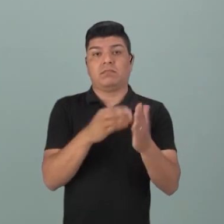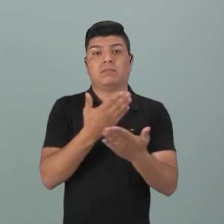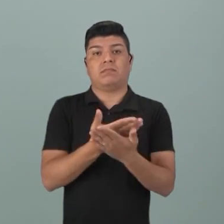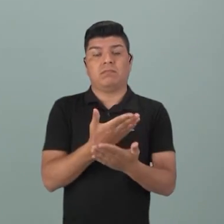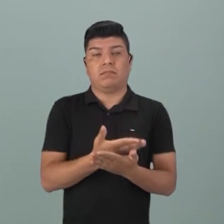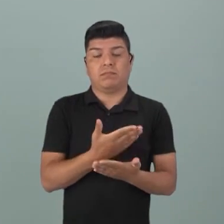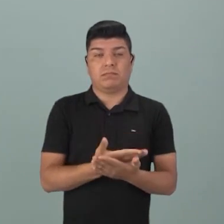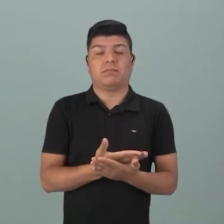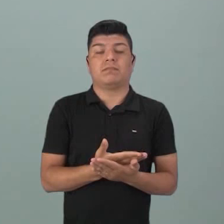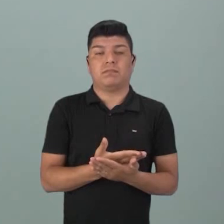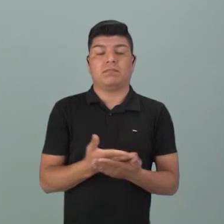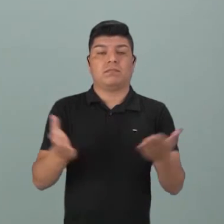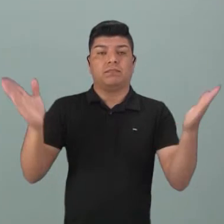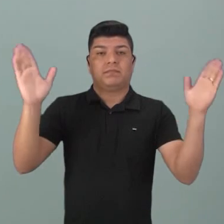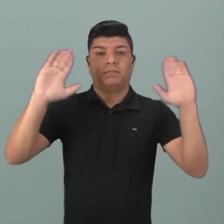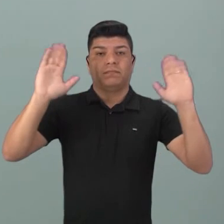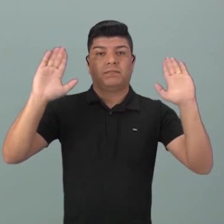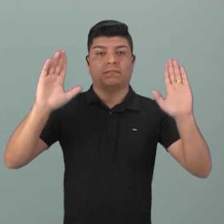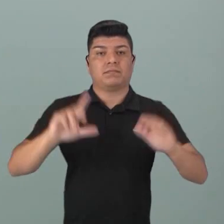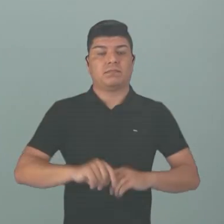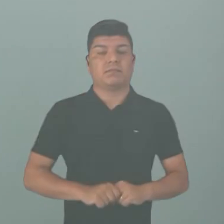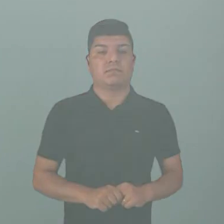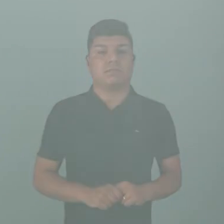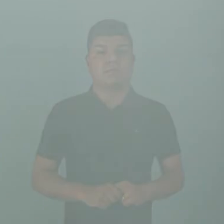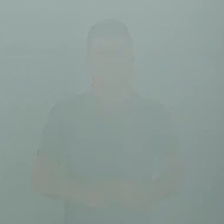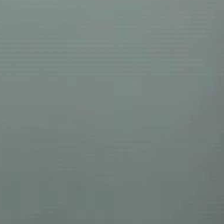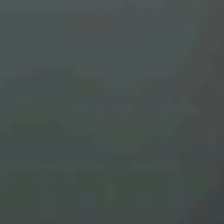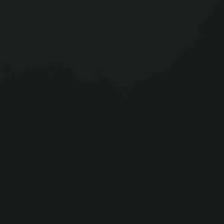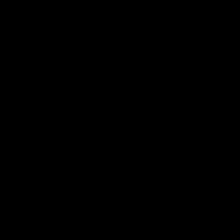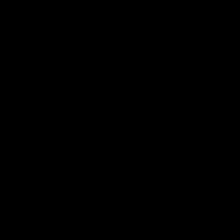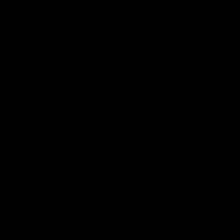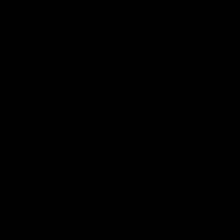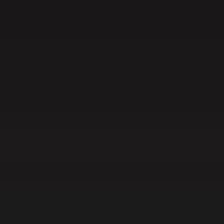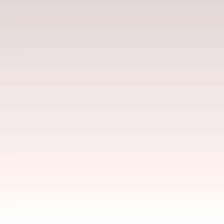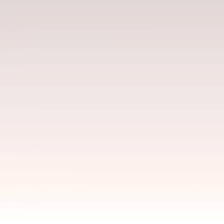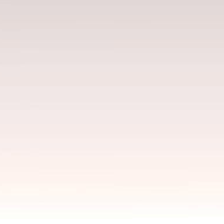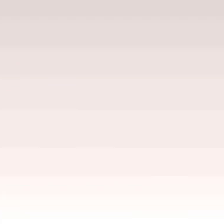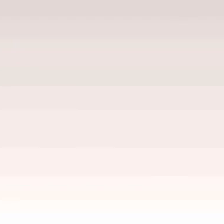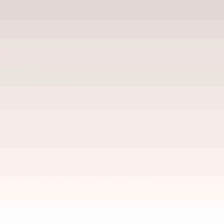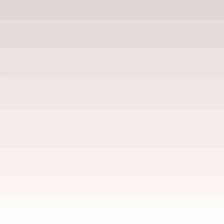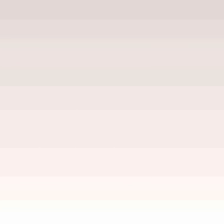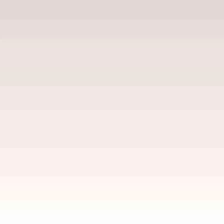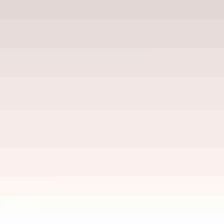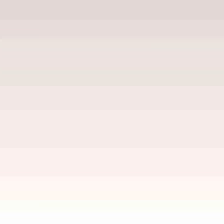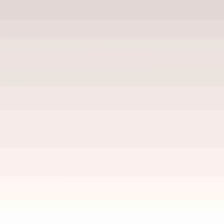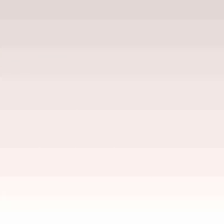aqui e até a próxima!